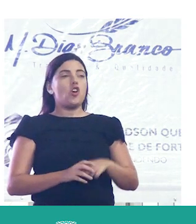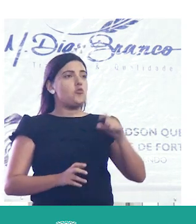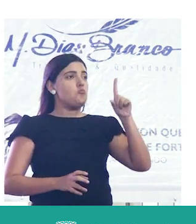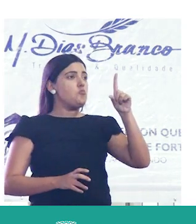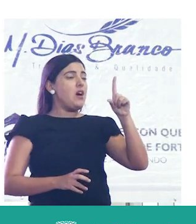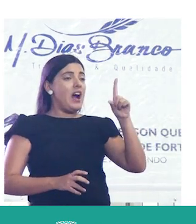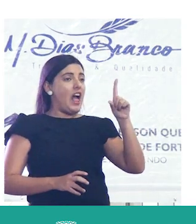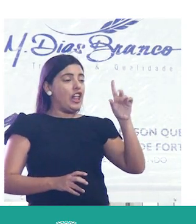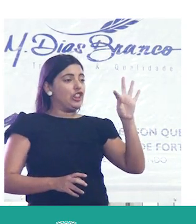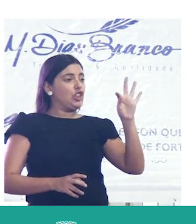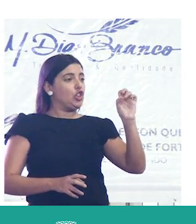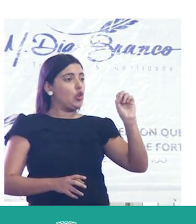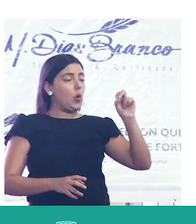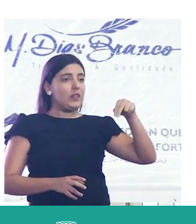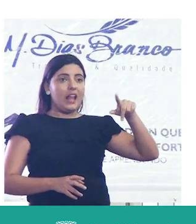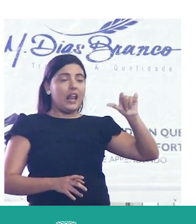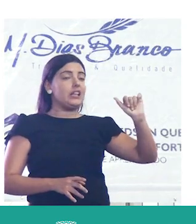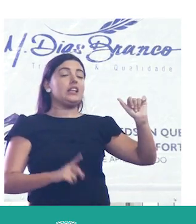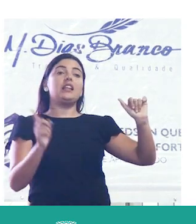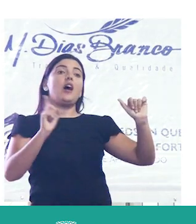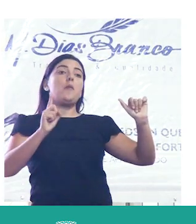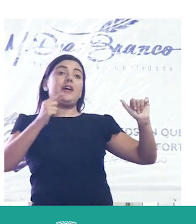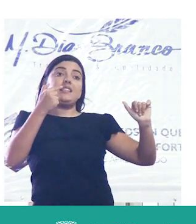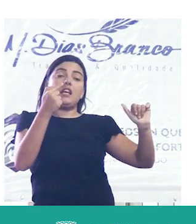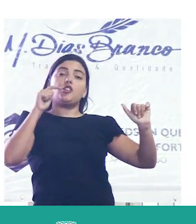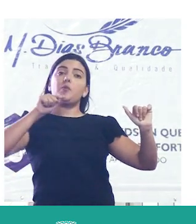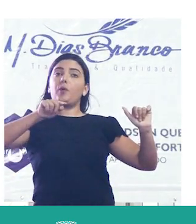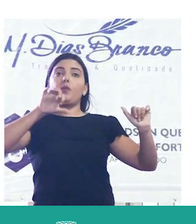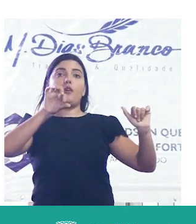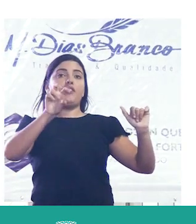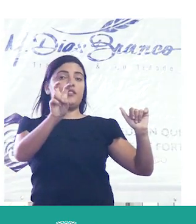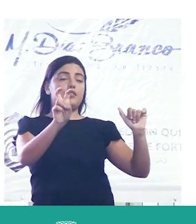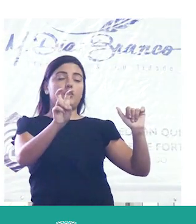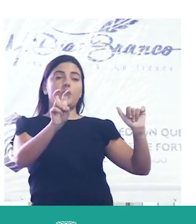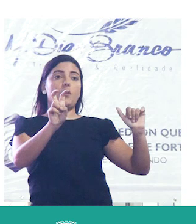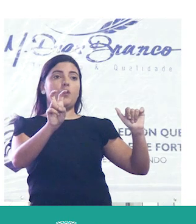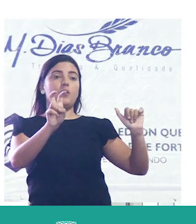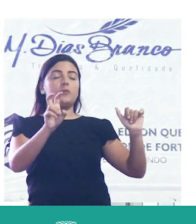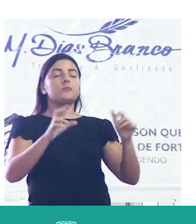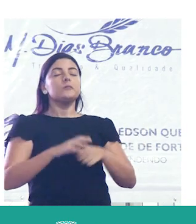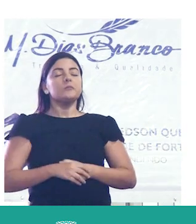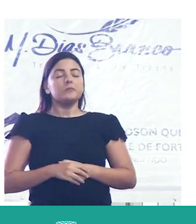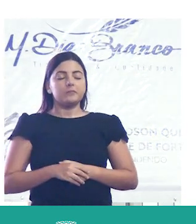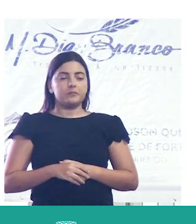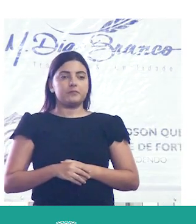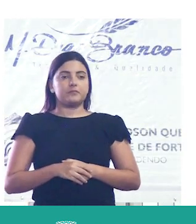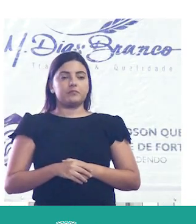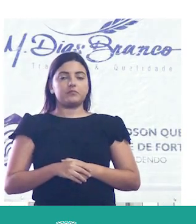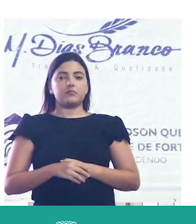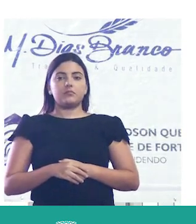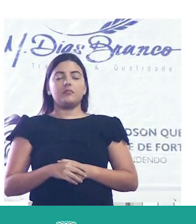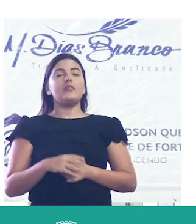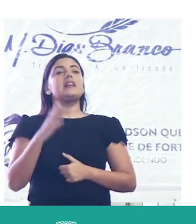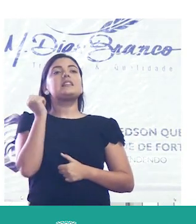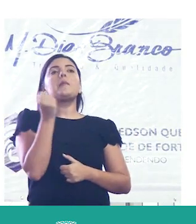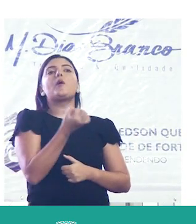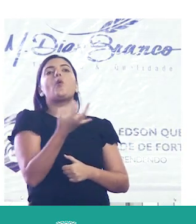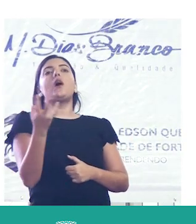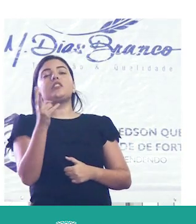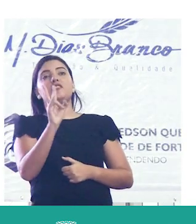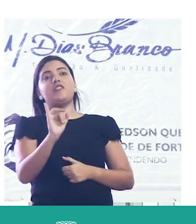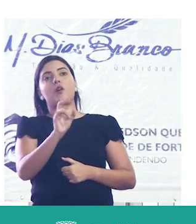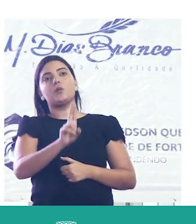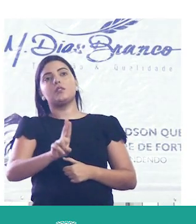reagir, porque a pureza do material é 7,95%. Pessoal, sabe quanto dessa tonelada